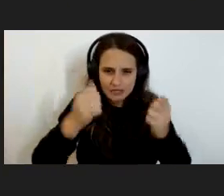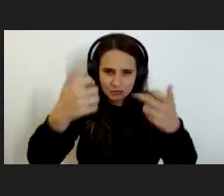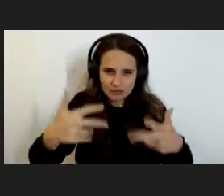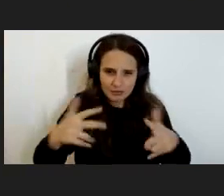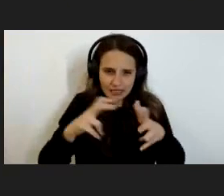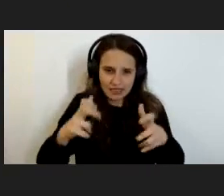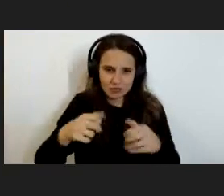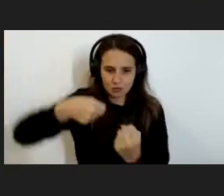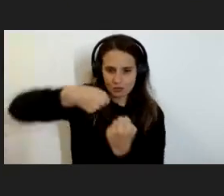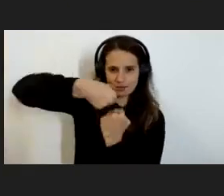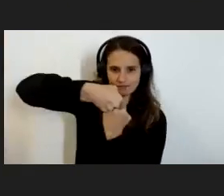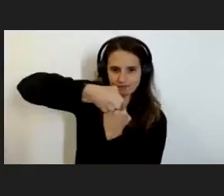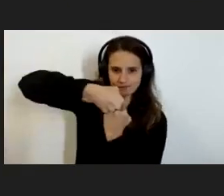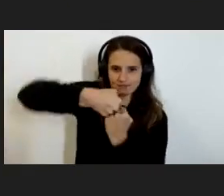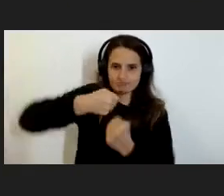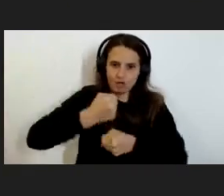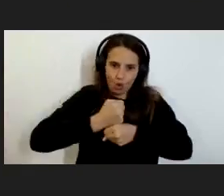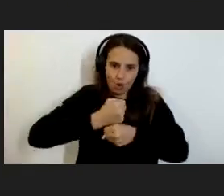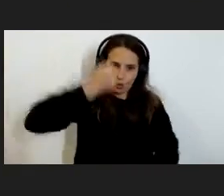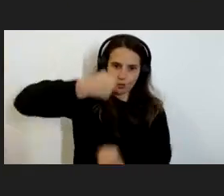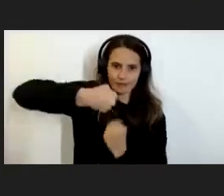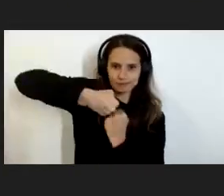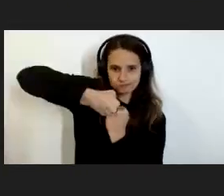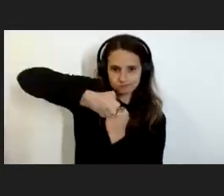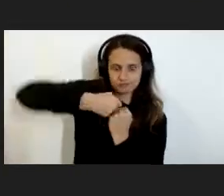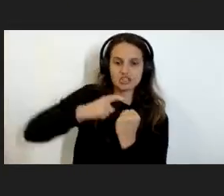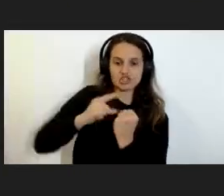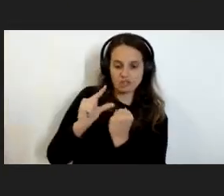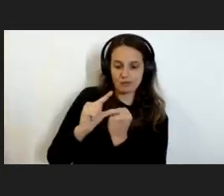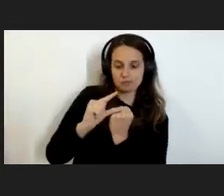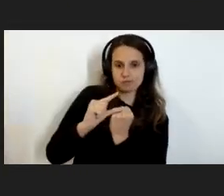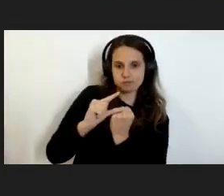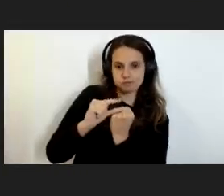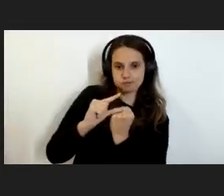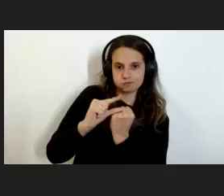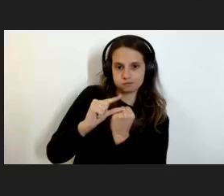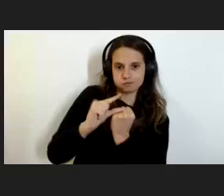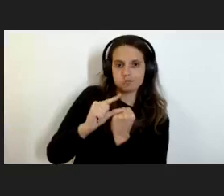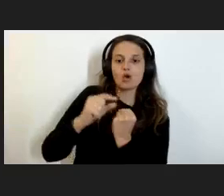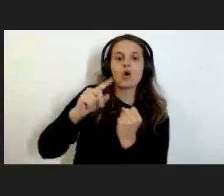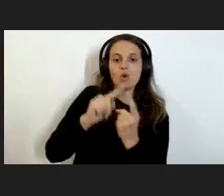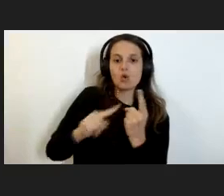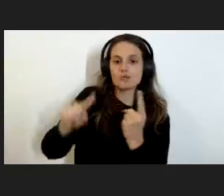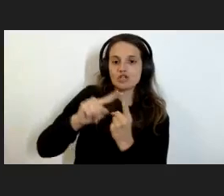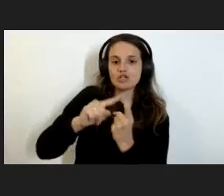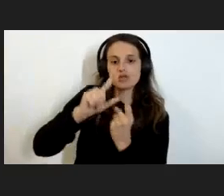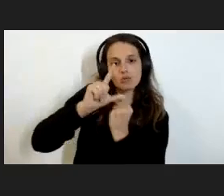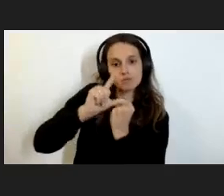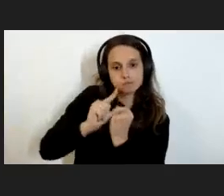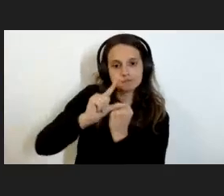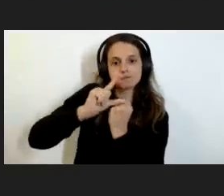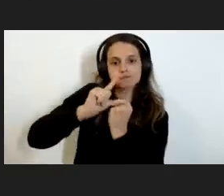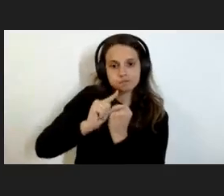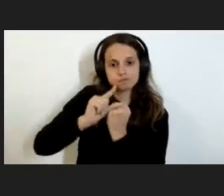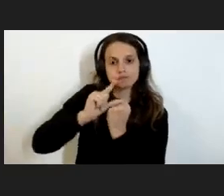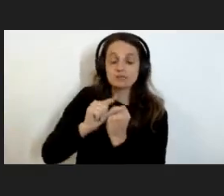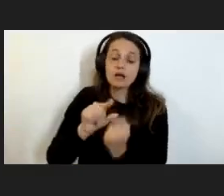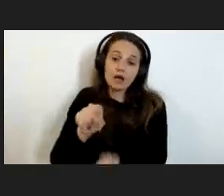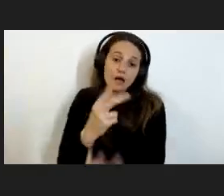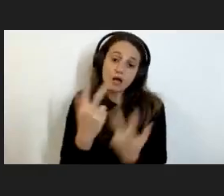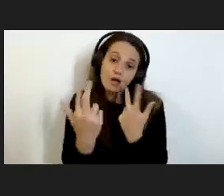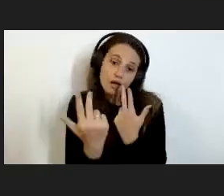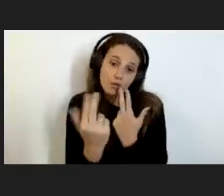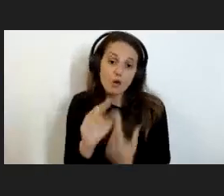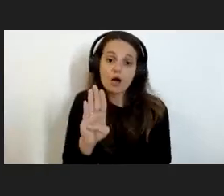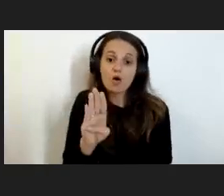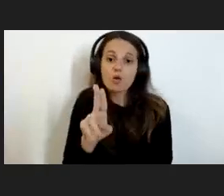discos intervertebrais que amorteciam, né, na hora do movimento da coluna lombar? A bursa também serve